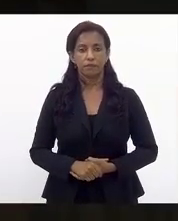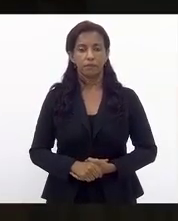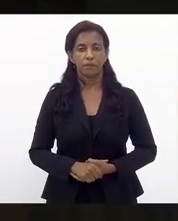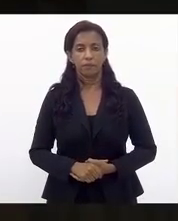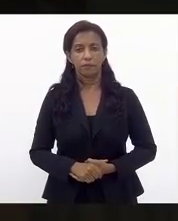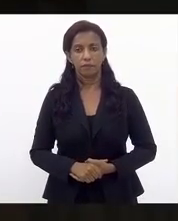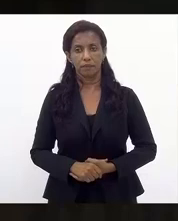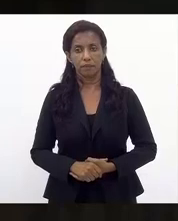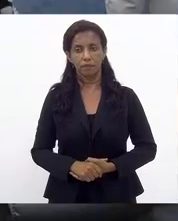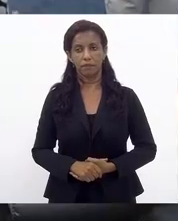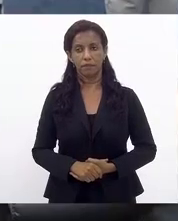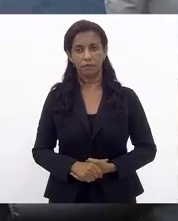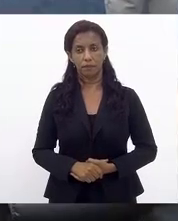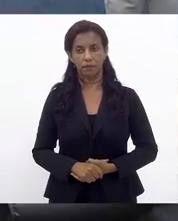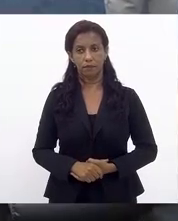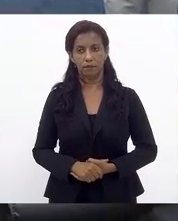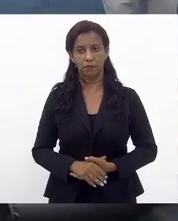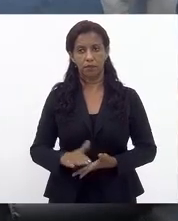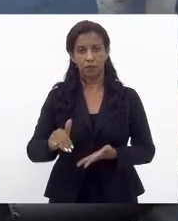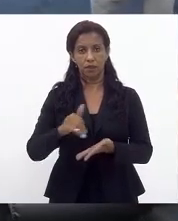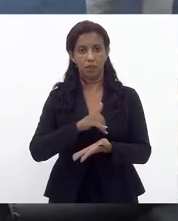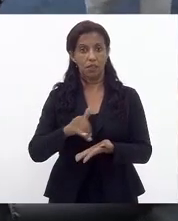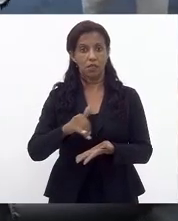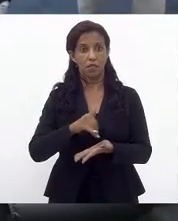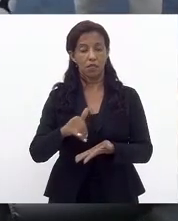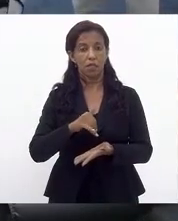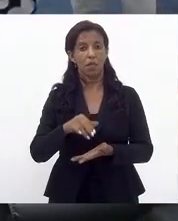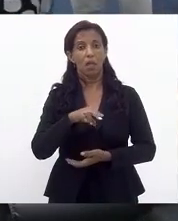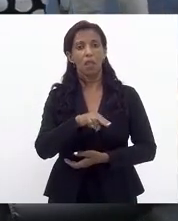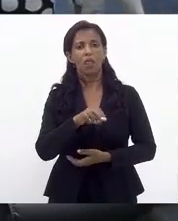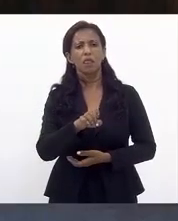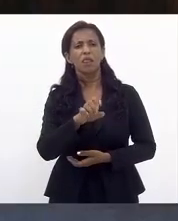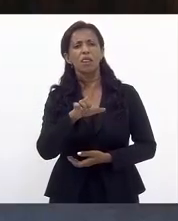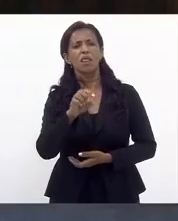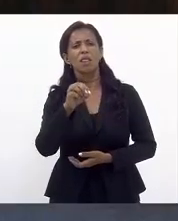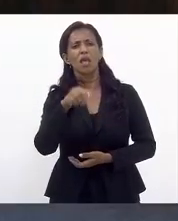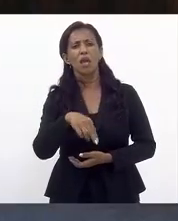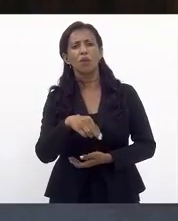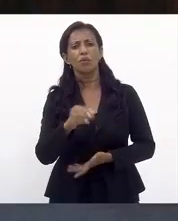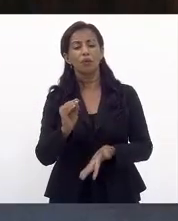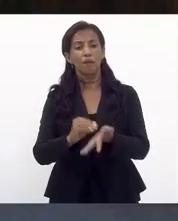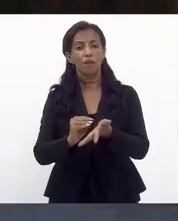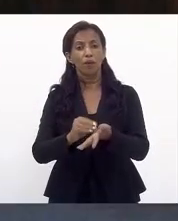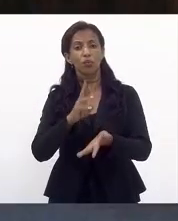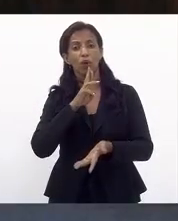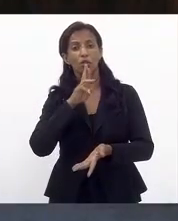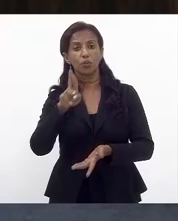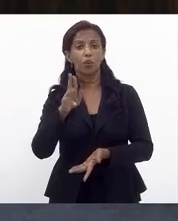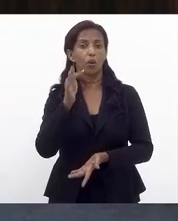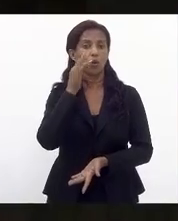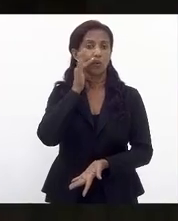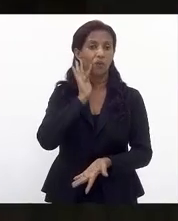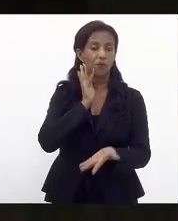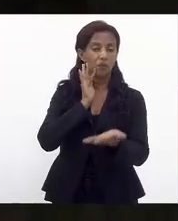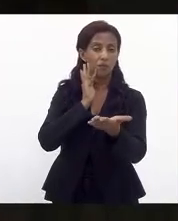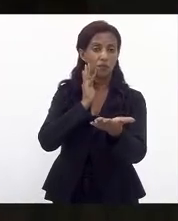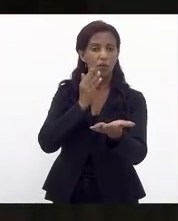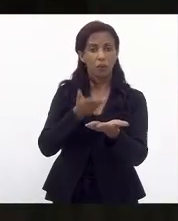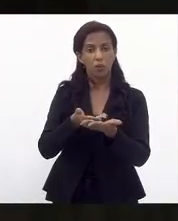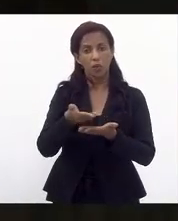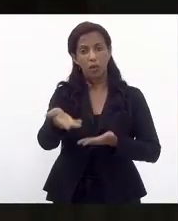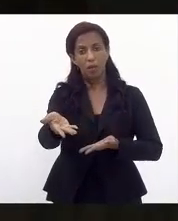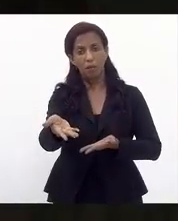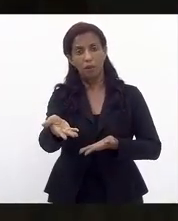é importante e é para o secretário Nelson não vai para a resposta Porque de fato a fala do Tá tira fininha ele faz o